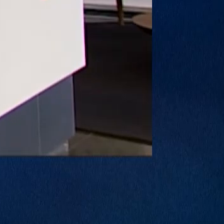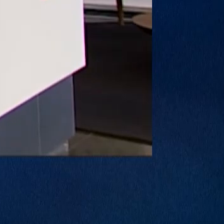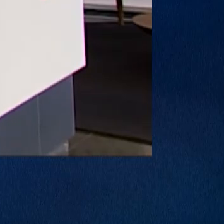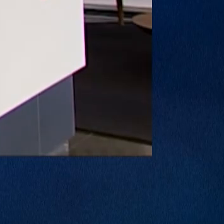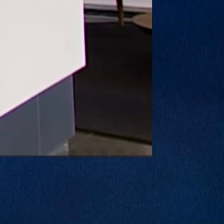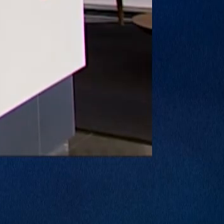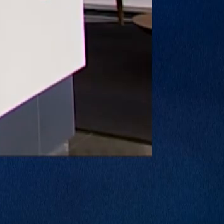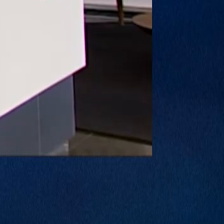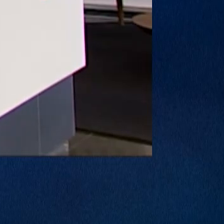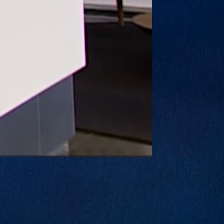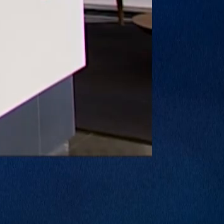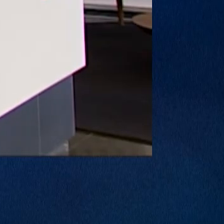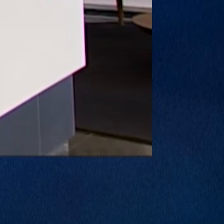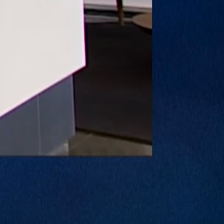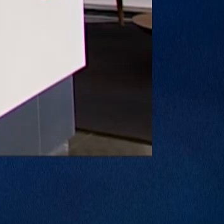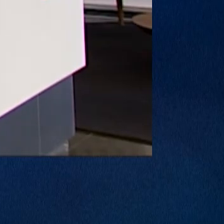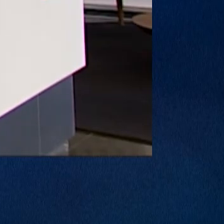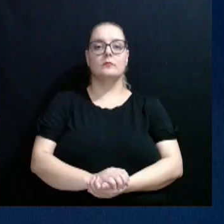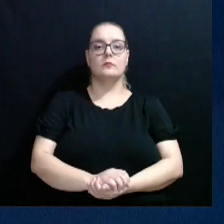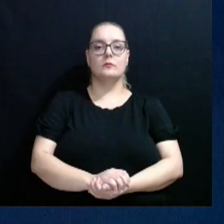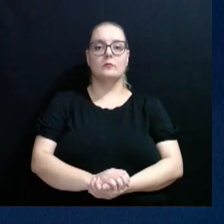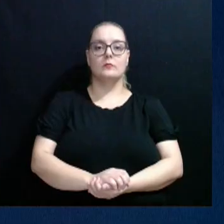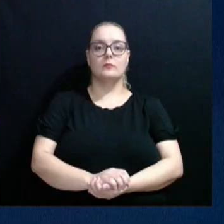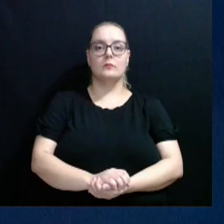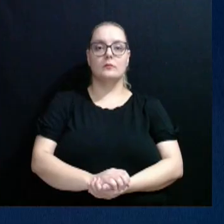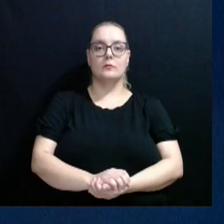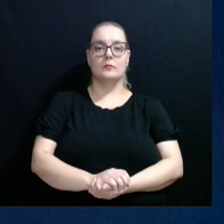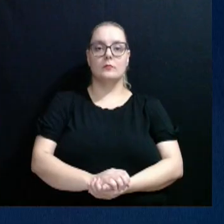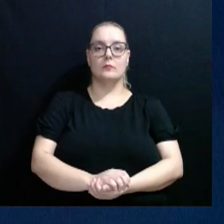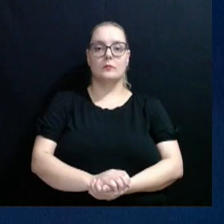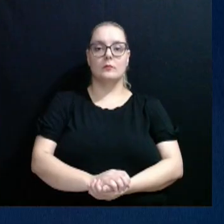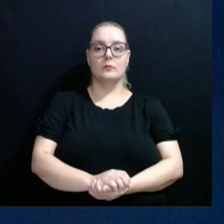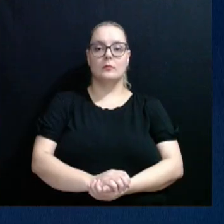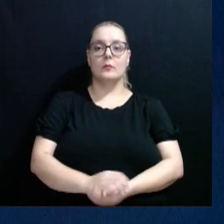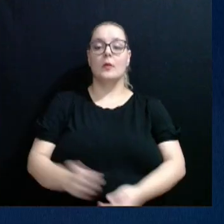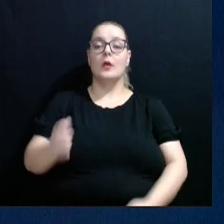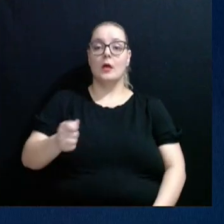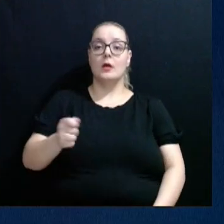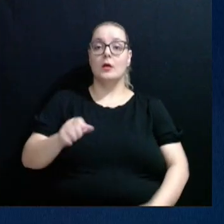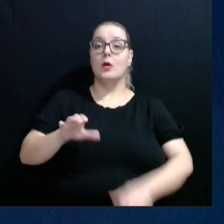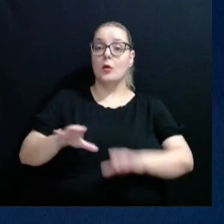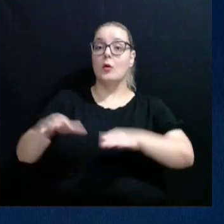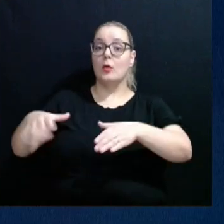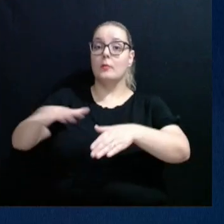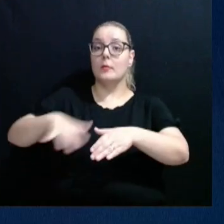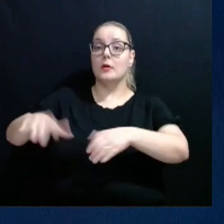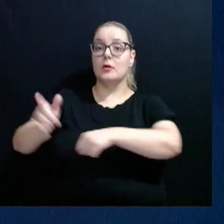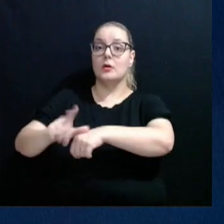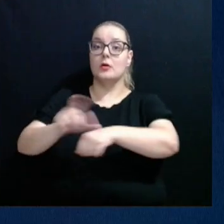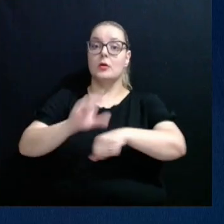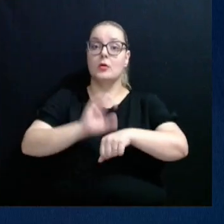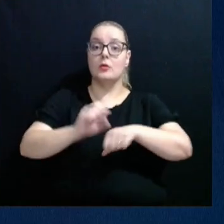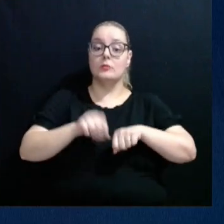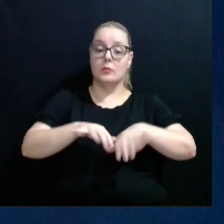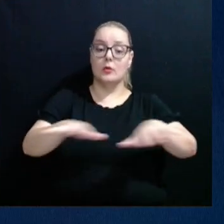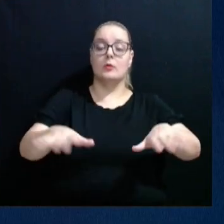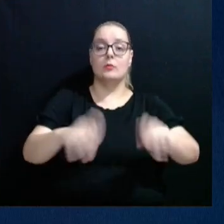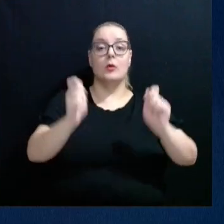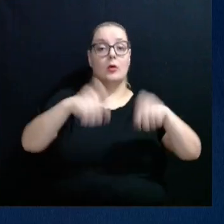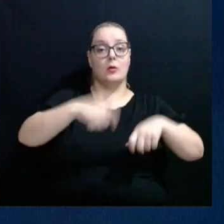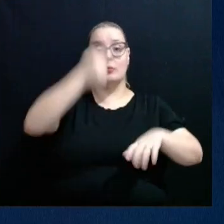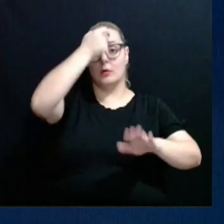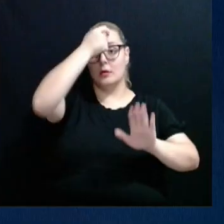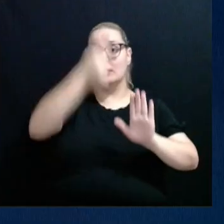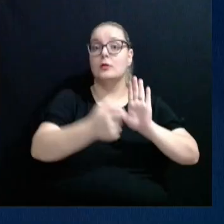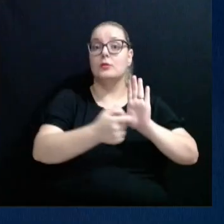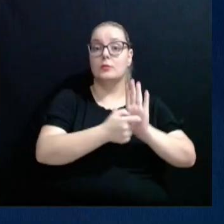A Associação Comercial e Industrial de Campinas lança cursos sobre competitividade com inteligência artificial para